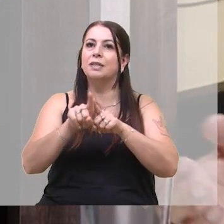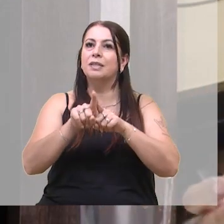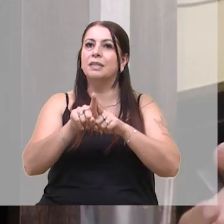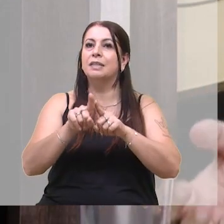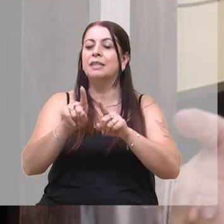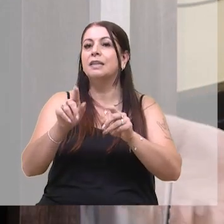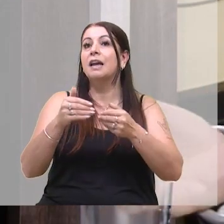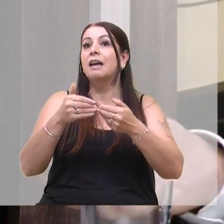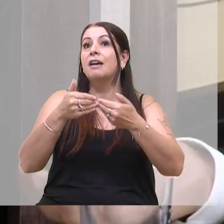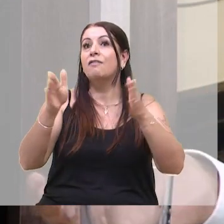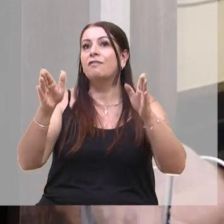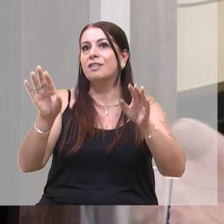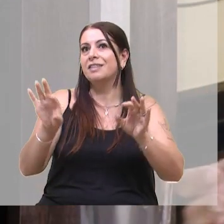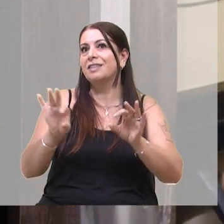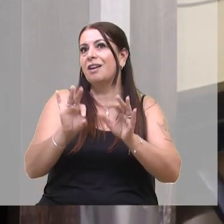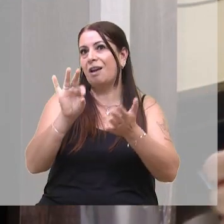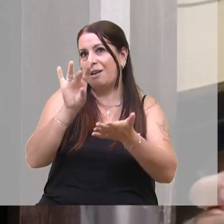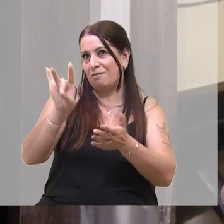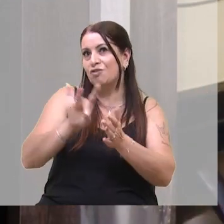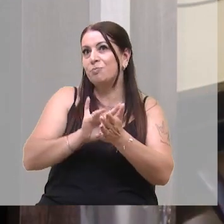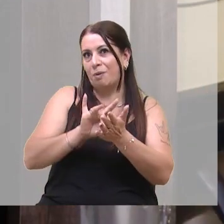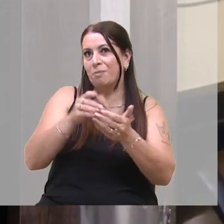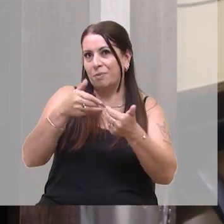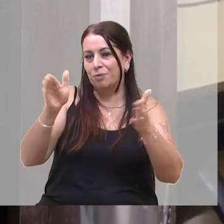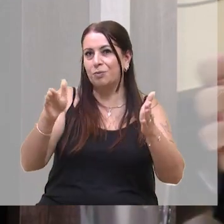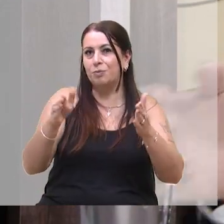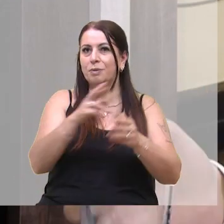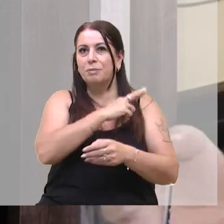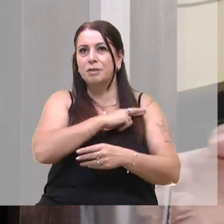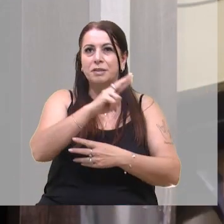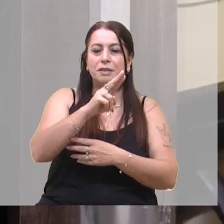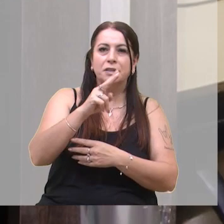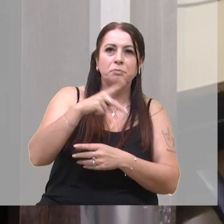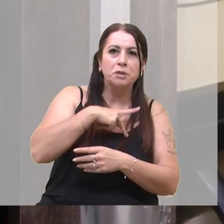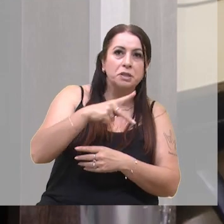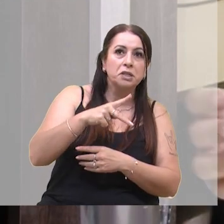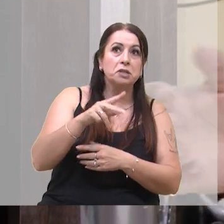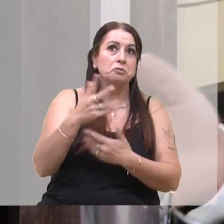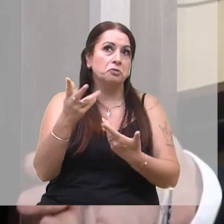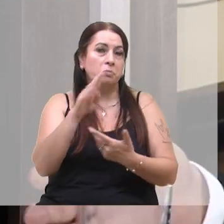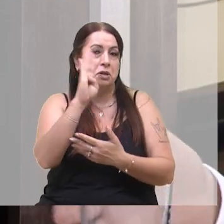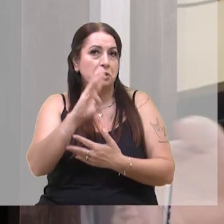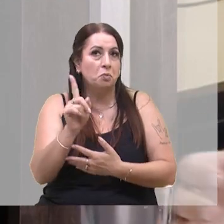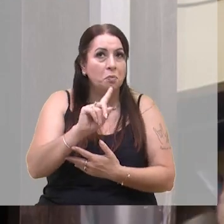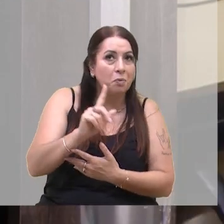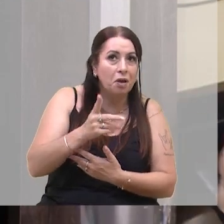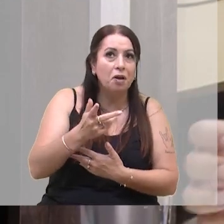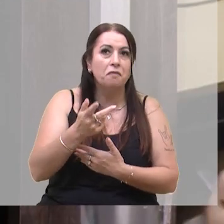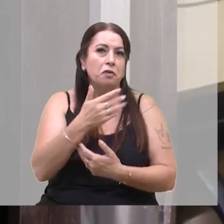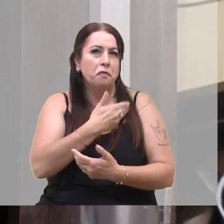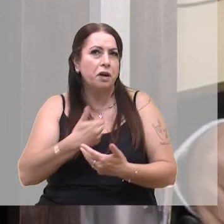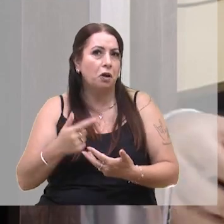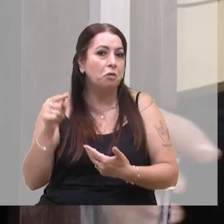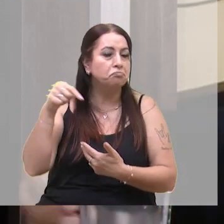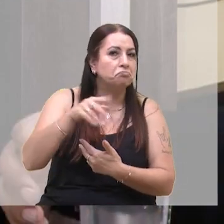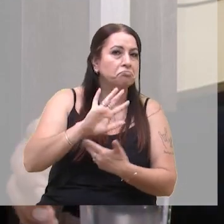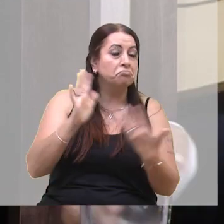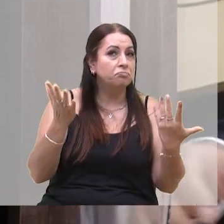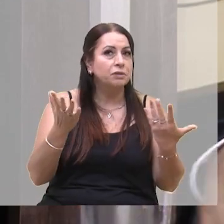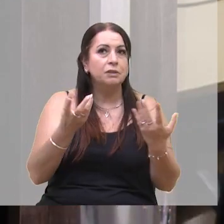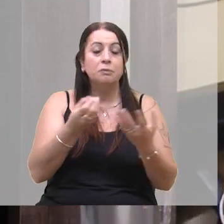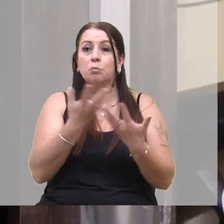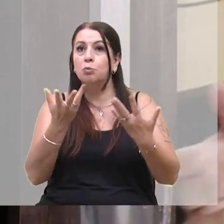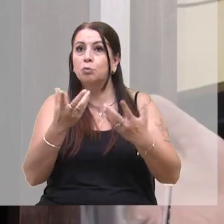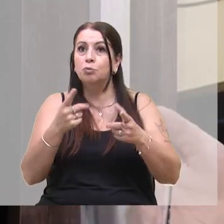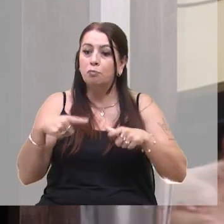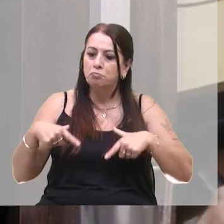concorrida cerimônia oficial de abertura, É aquela verdade. expectativa, vem o presidente da República, não vem, vem o governador e tal, todo mundo